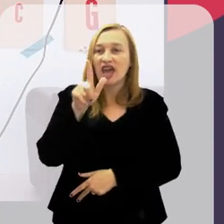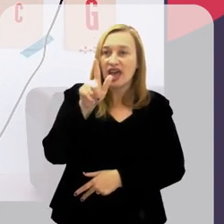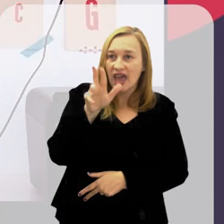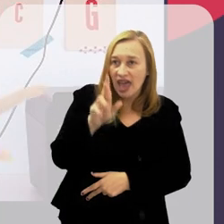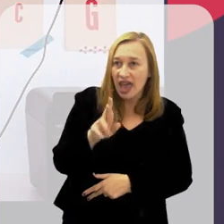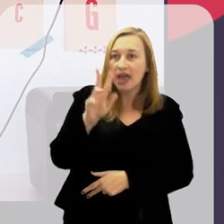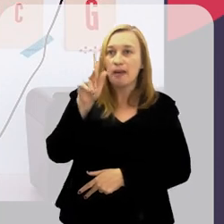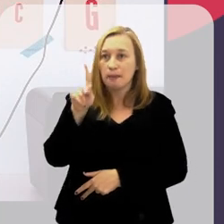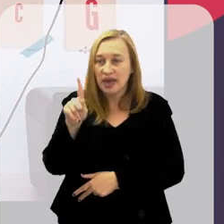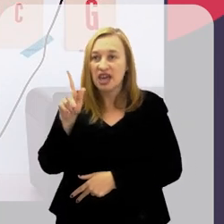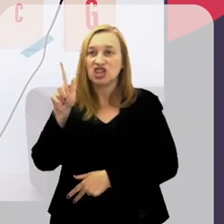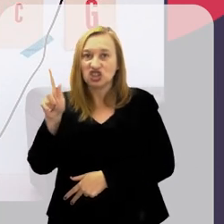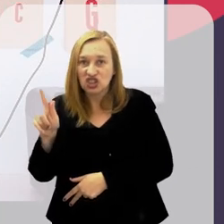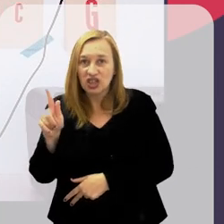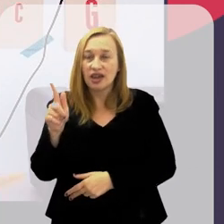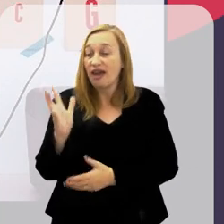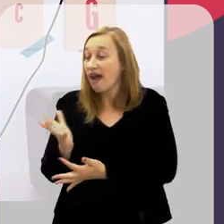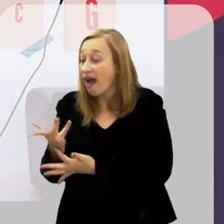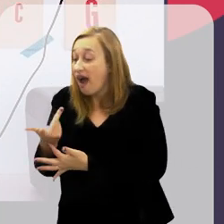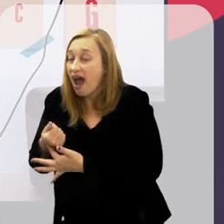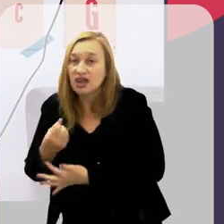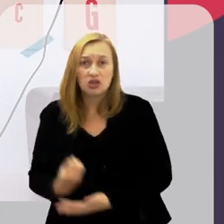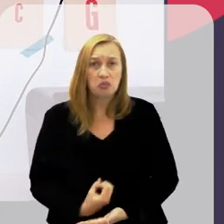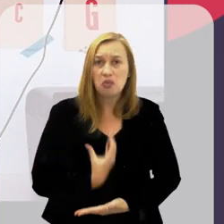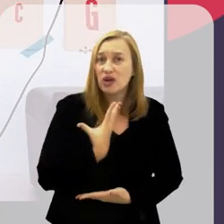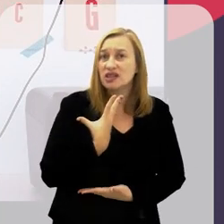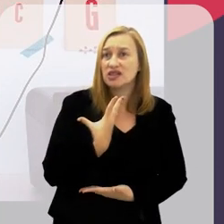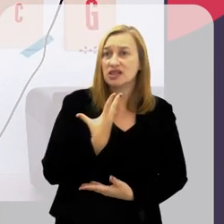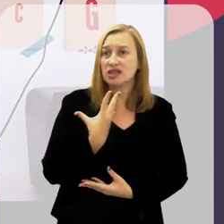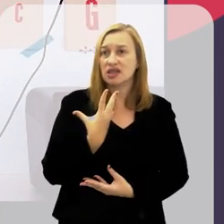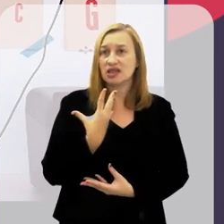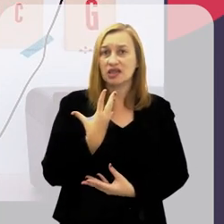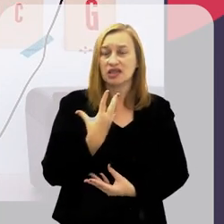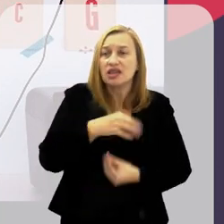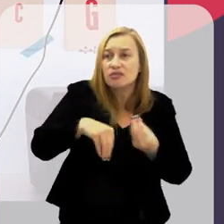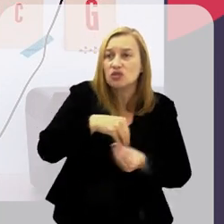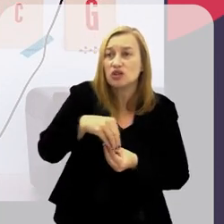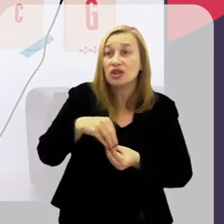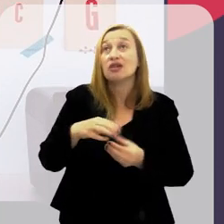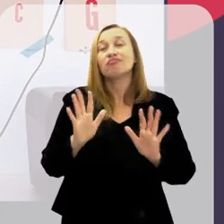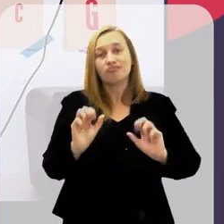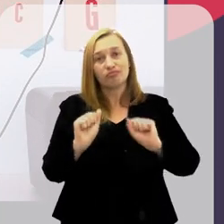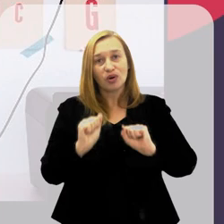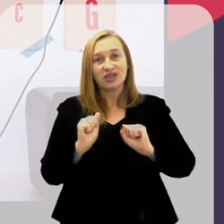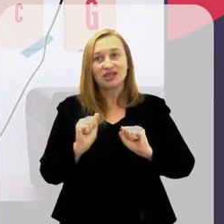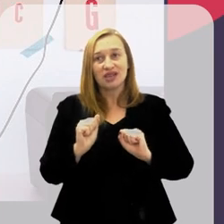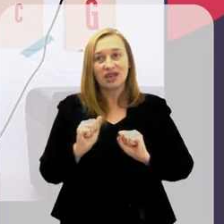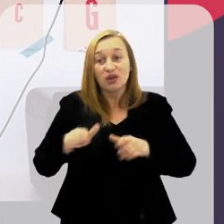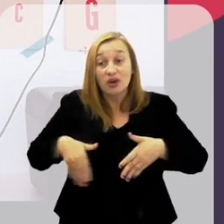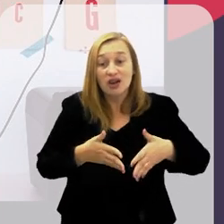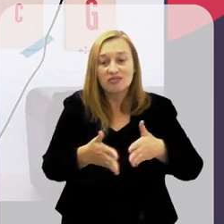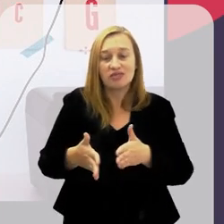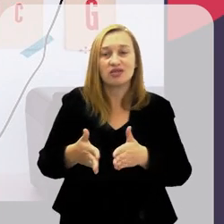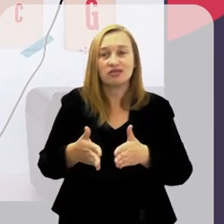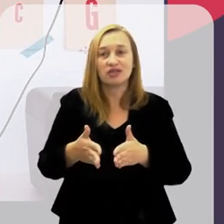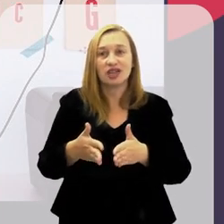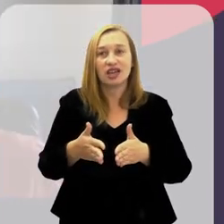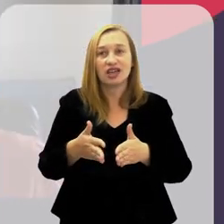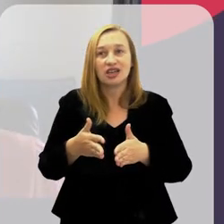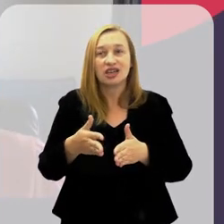assim, RPG, arte, poesia. Mas talvez o caminho seja por aí,